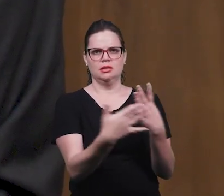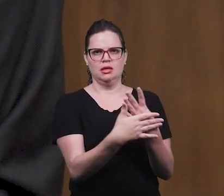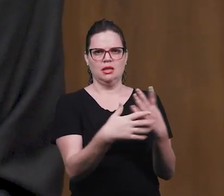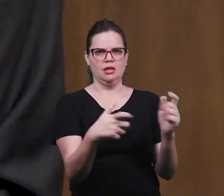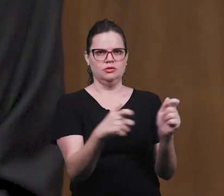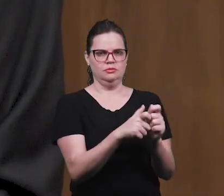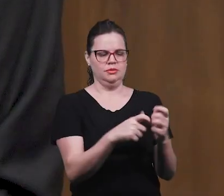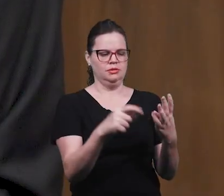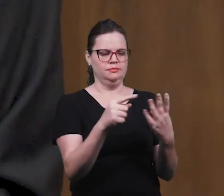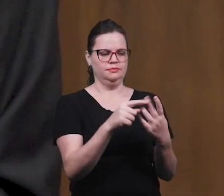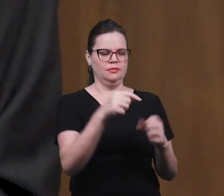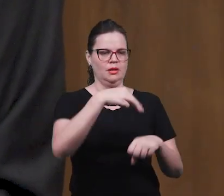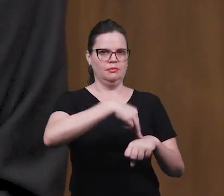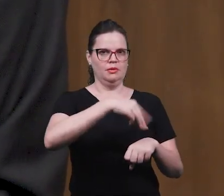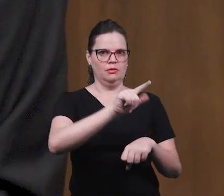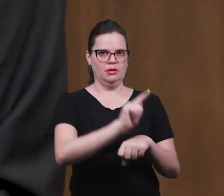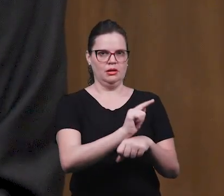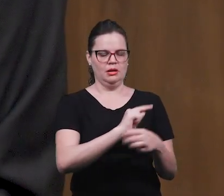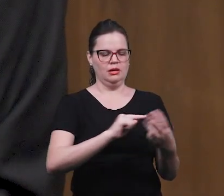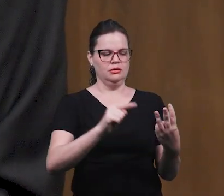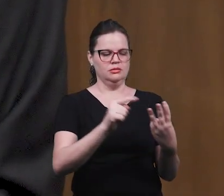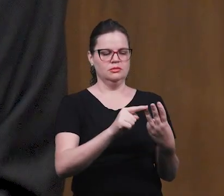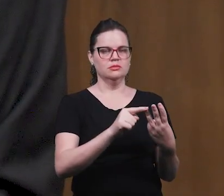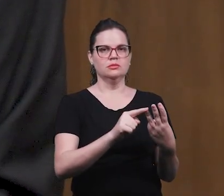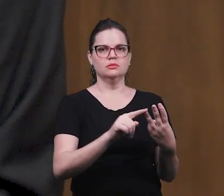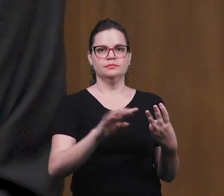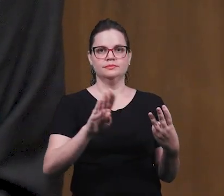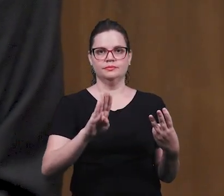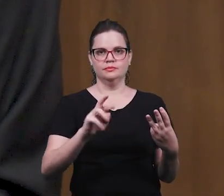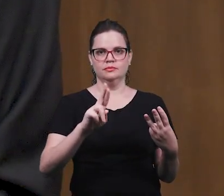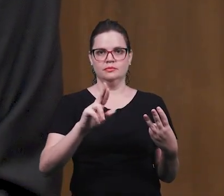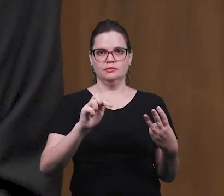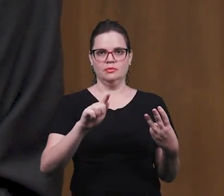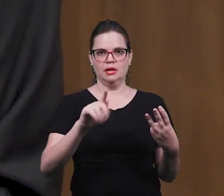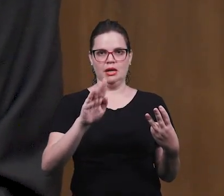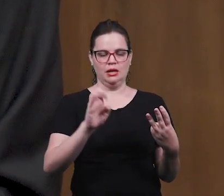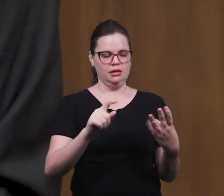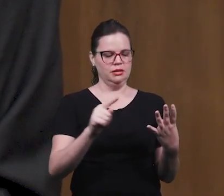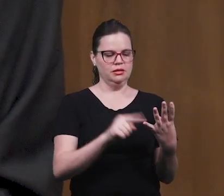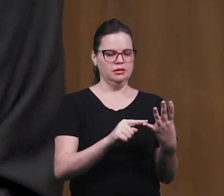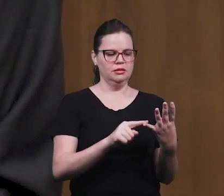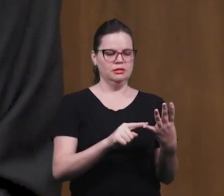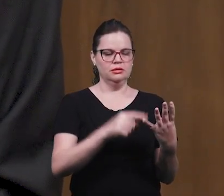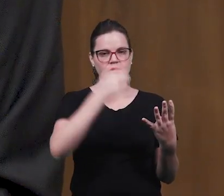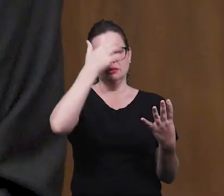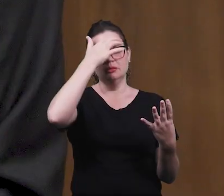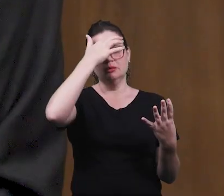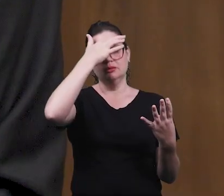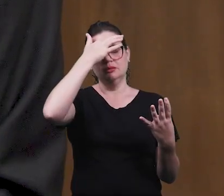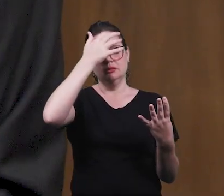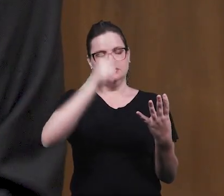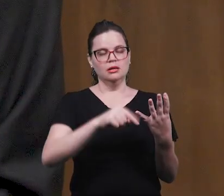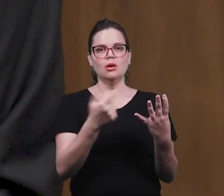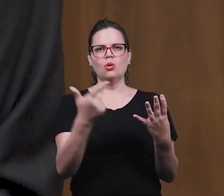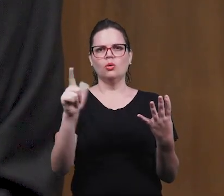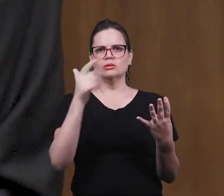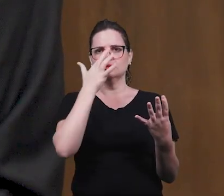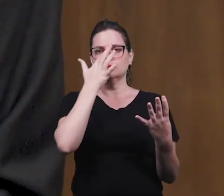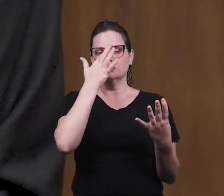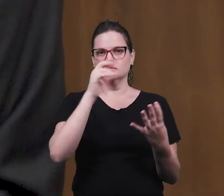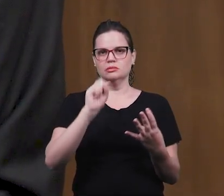lá, que é Melgaço, Bagre e São Sebastião da Boa Vista. E ali o Senhor tem dado muitas experiências, né?